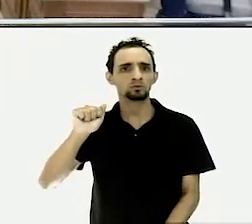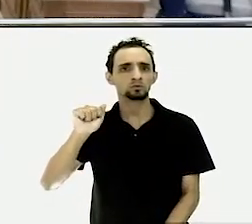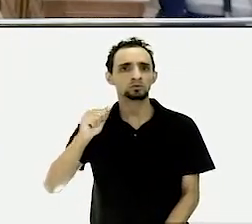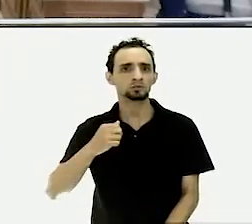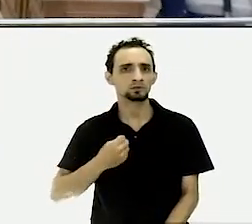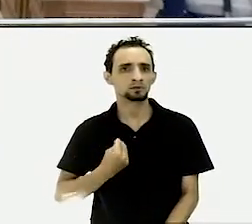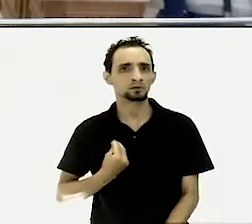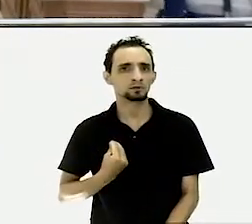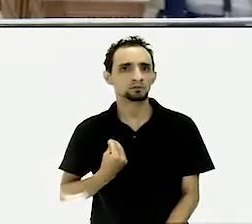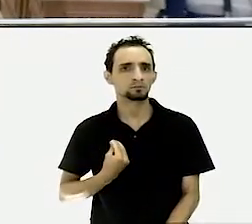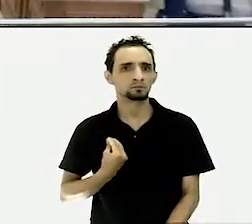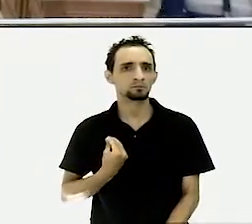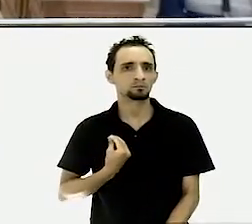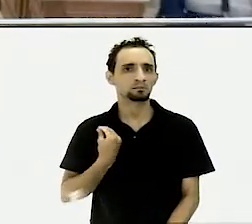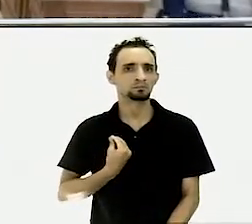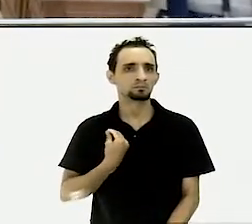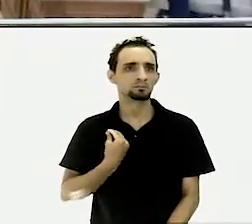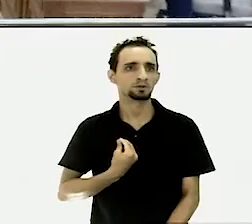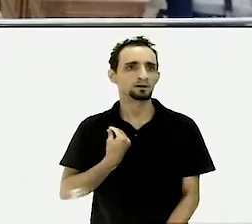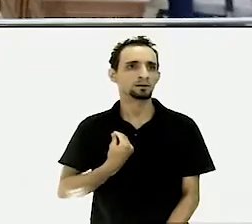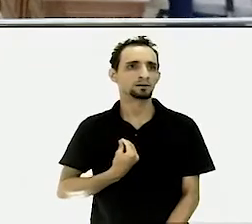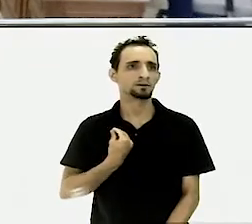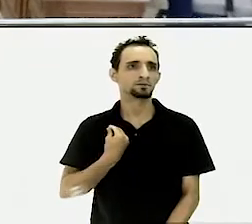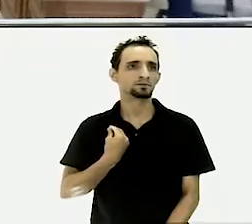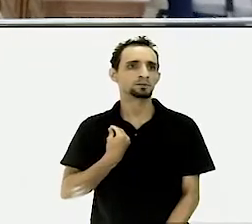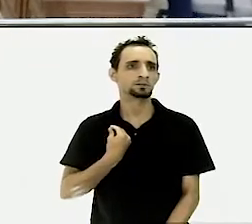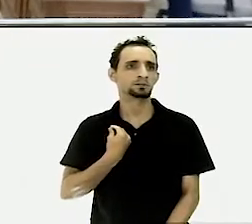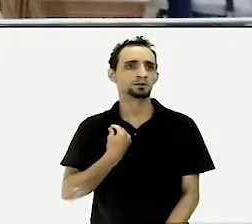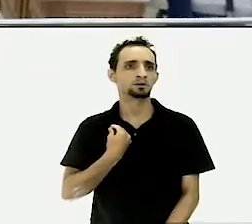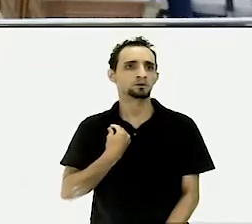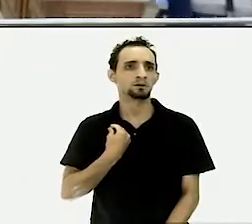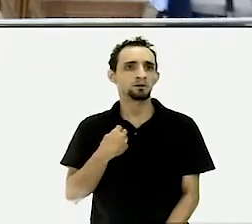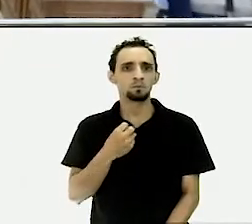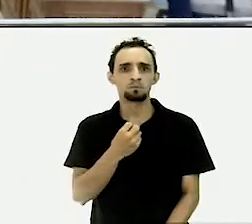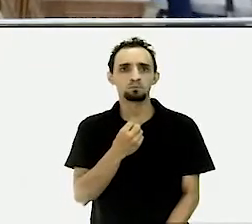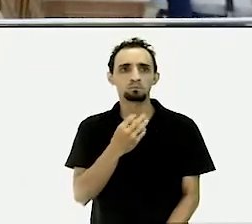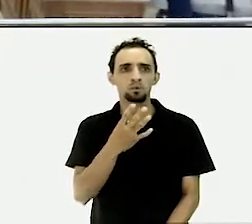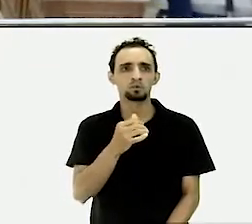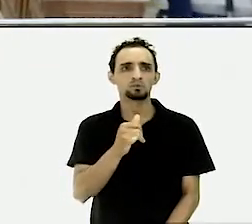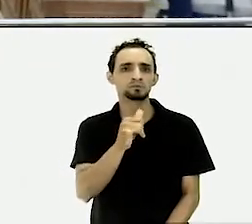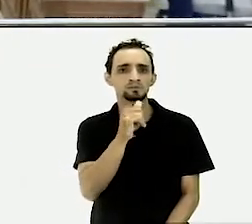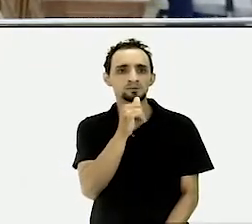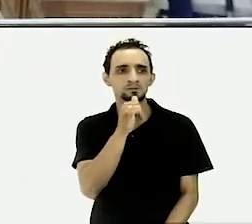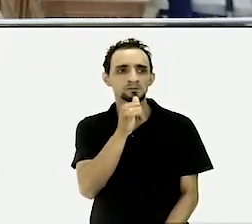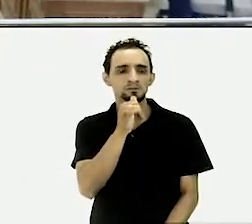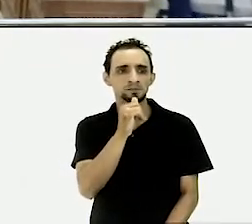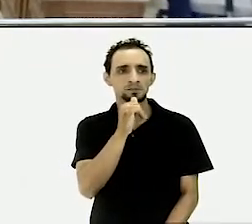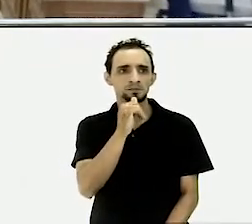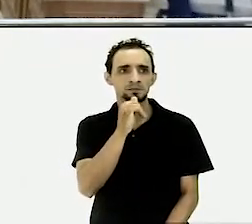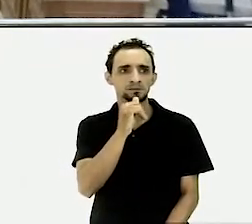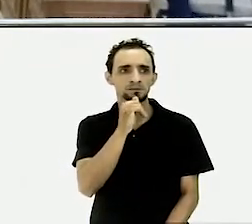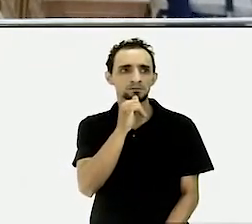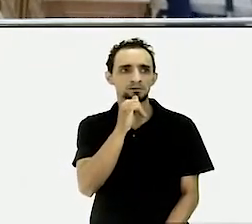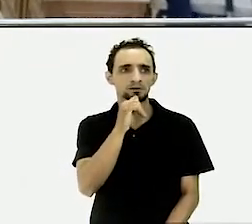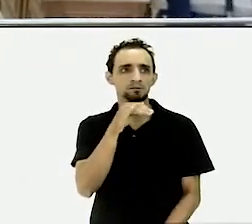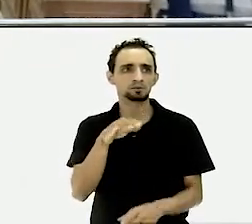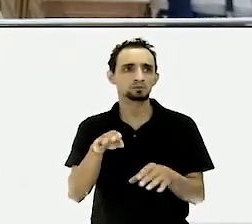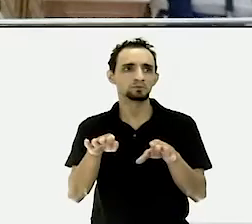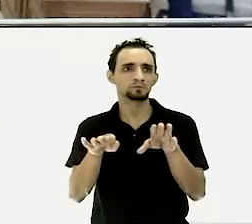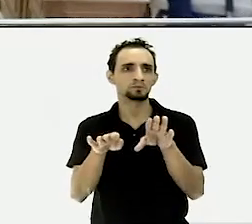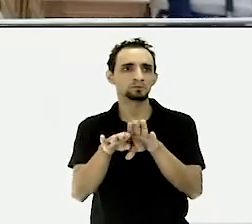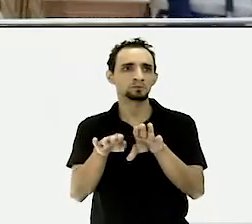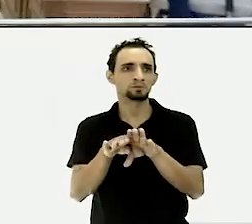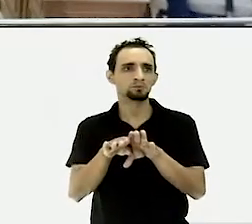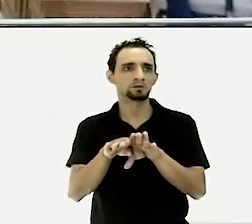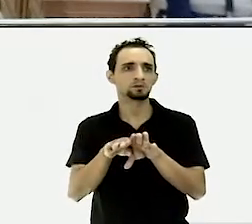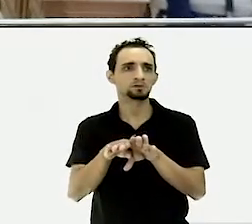no... tinha uns conflitos, né, entre o UPA e o hospital e o CAPS, porque não conhecia o real trabalho,